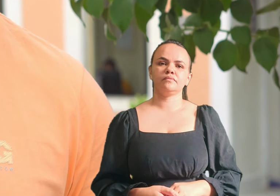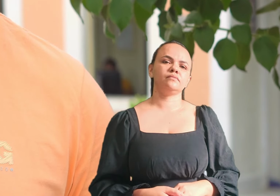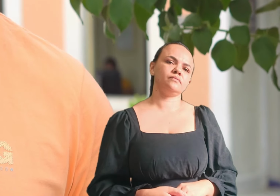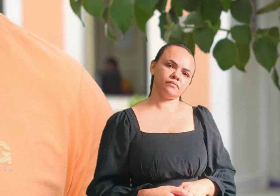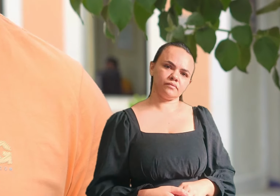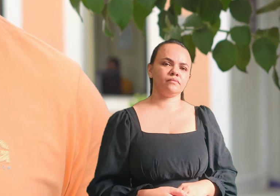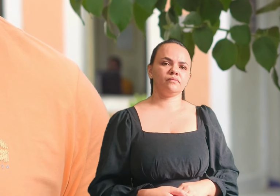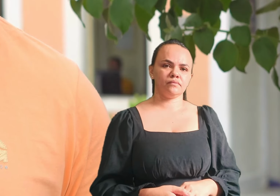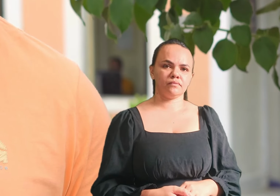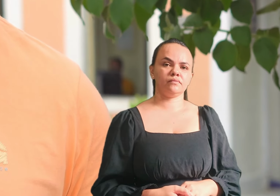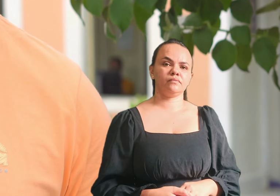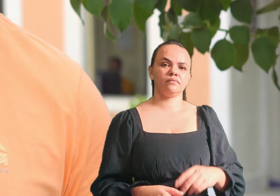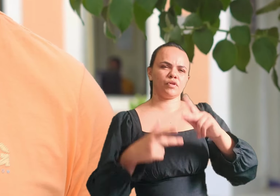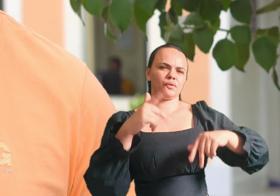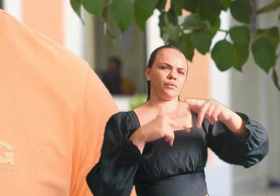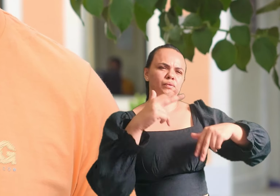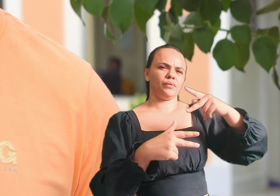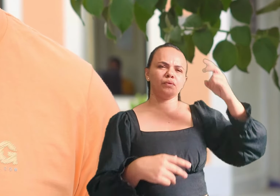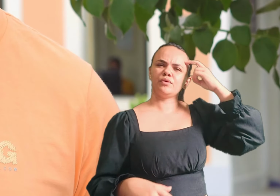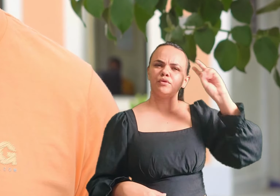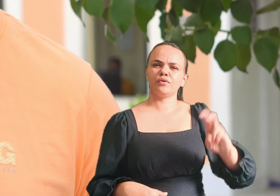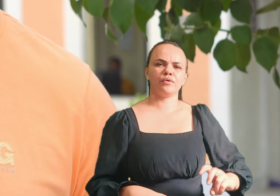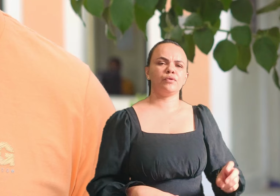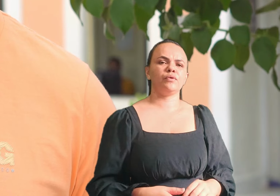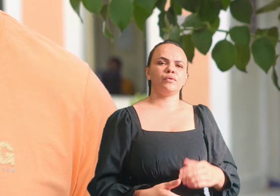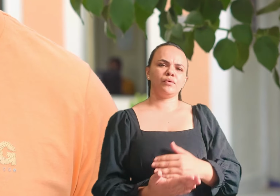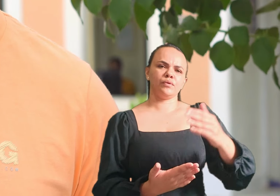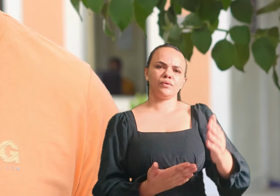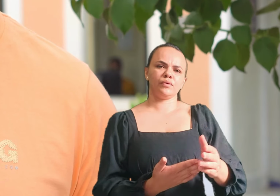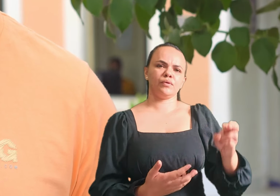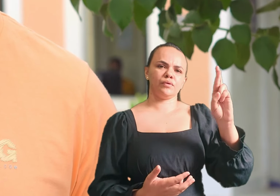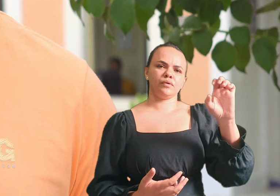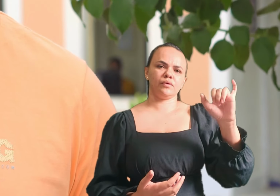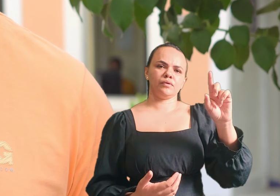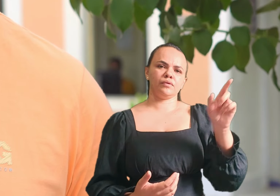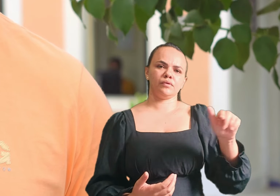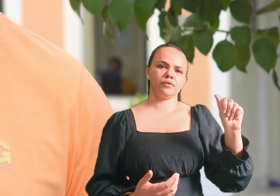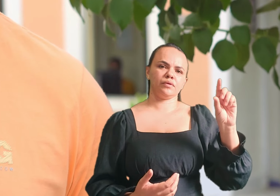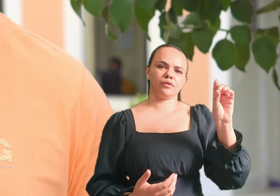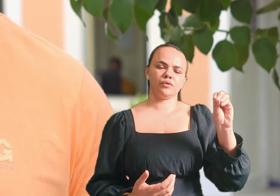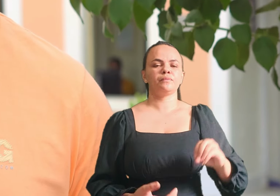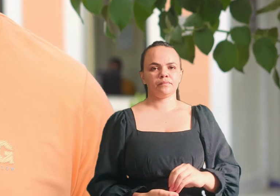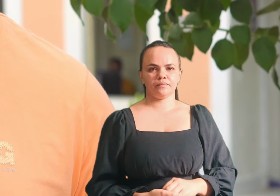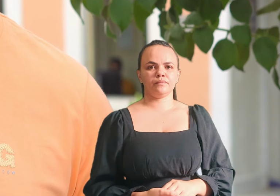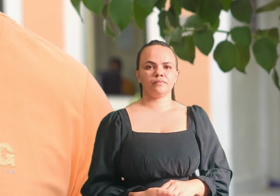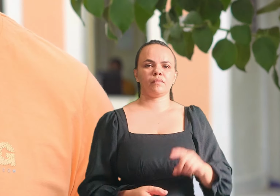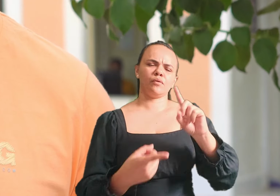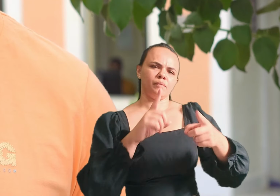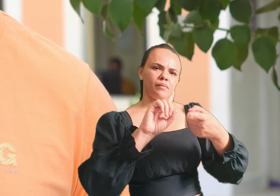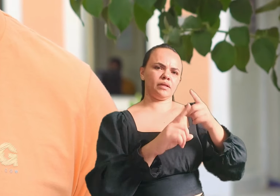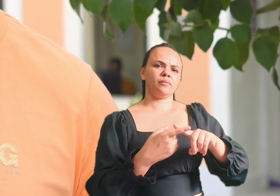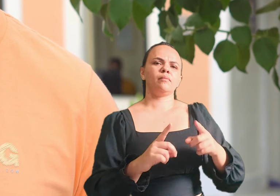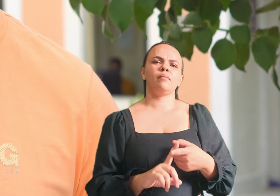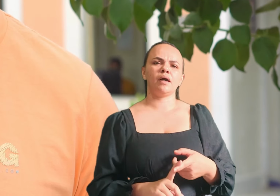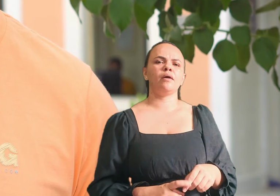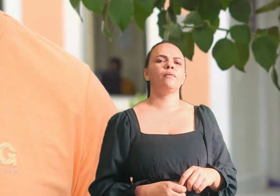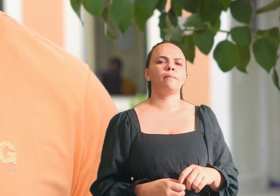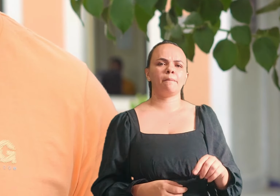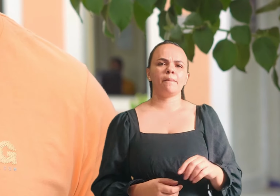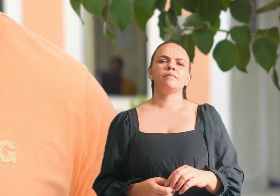popular que foi um dos precursores do Reisado do Caboclo e do maneiro pau na nossa cidade de